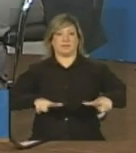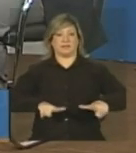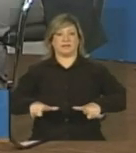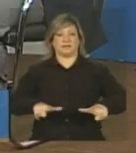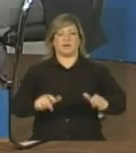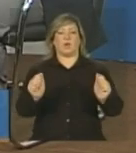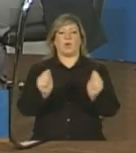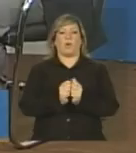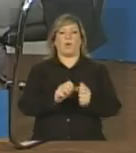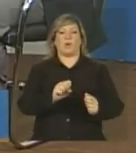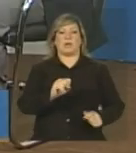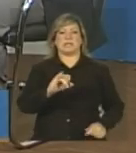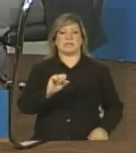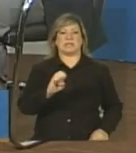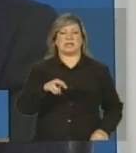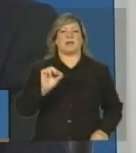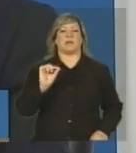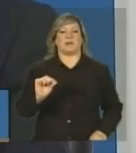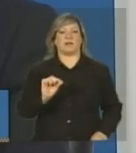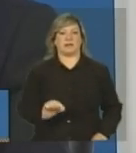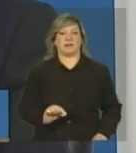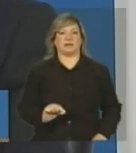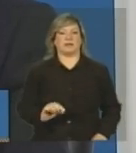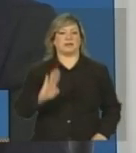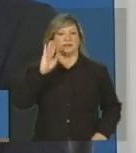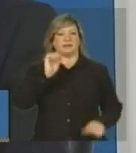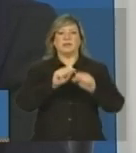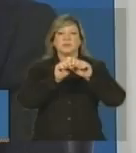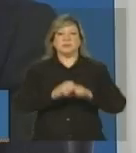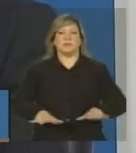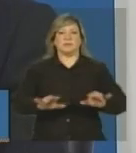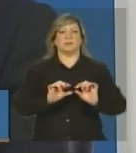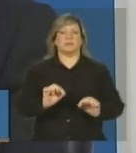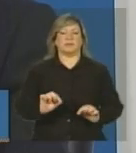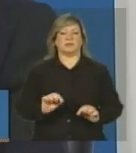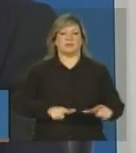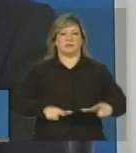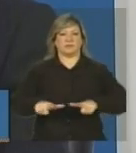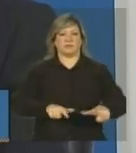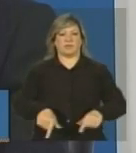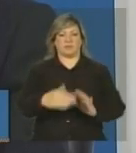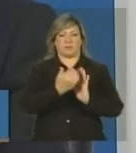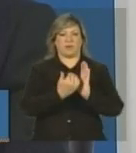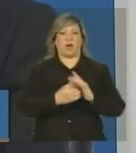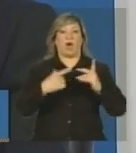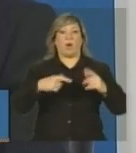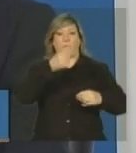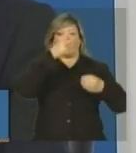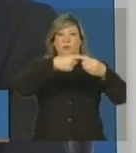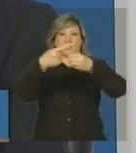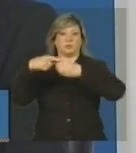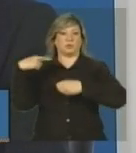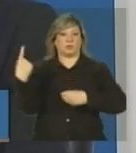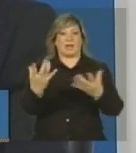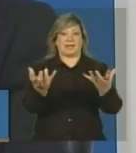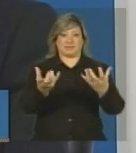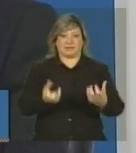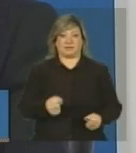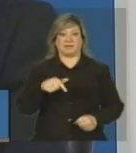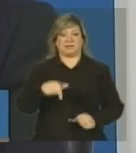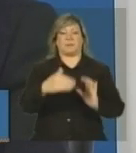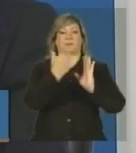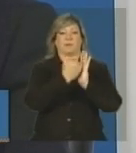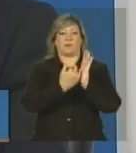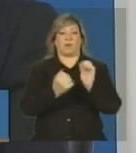um sistema descentralizado de gestão do programa, onde os municípios aderem ao programa através de um